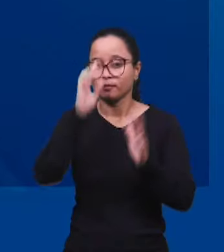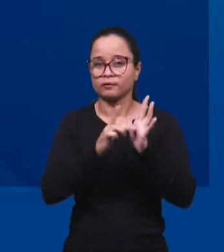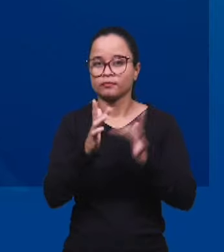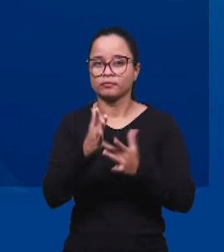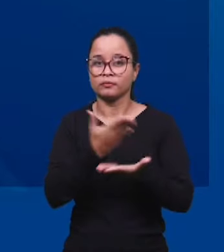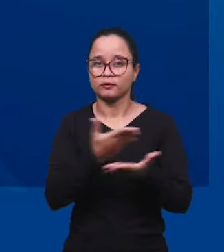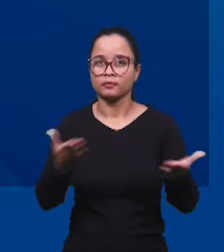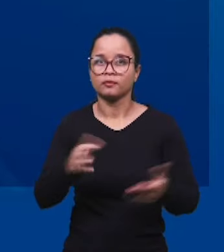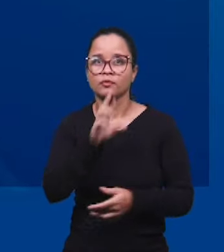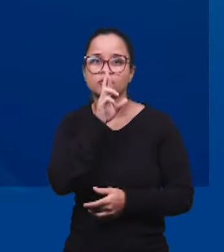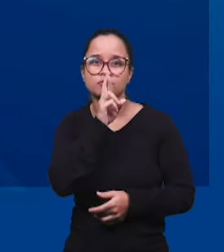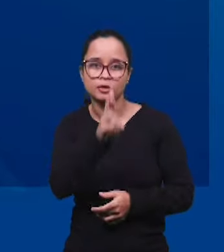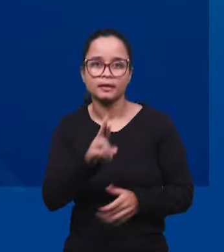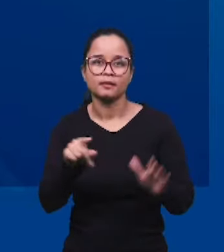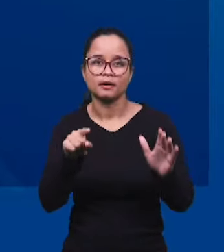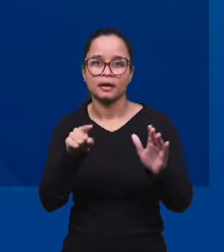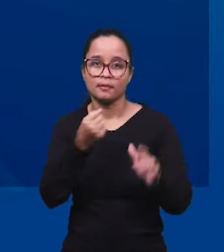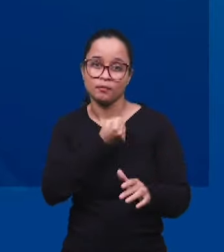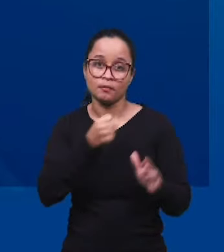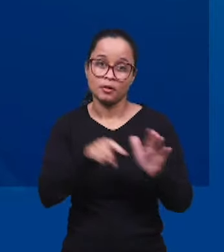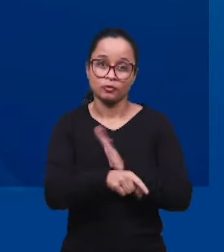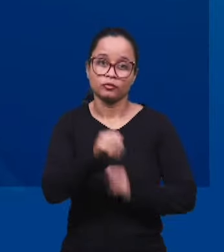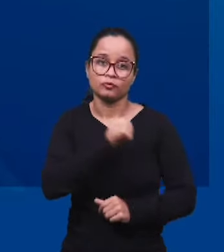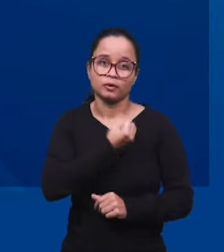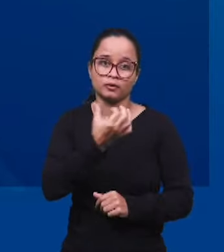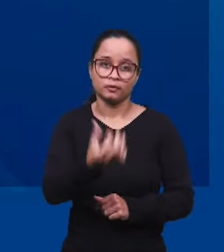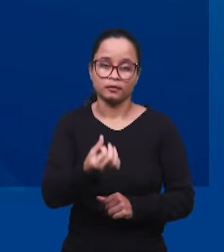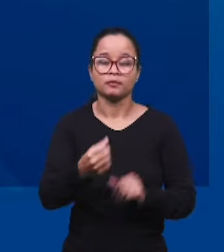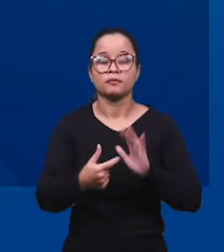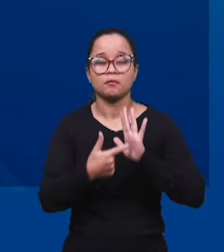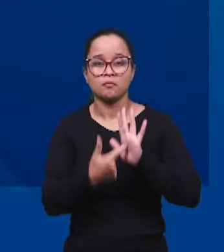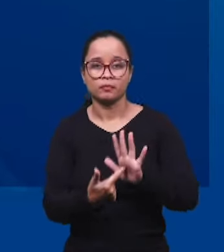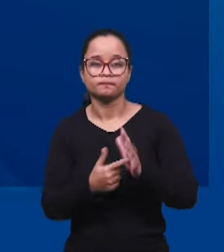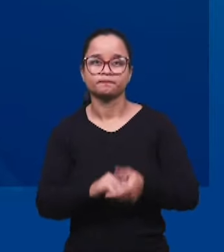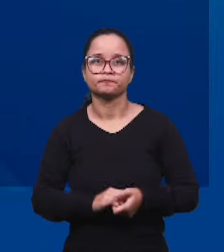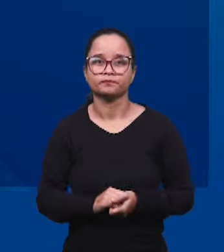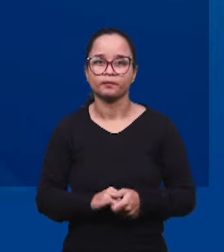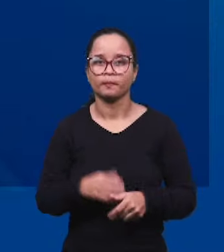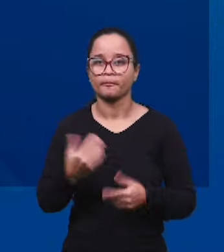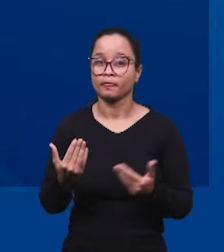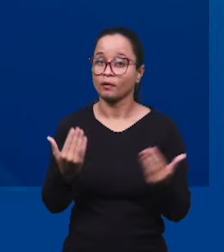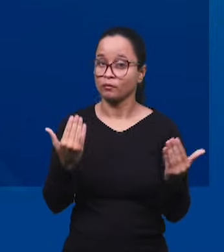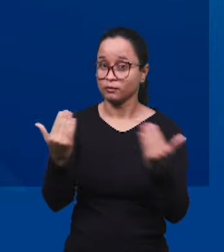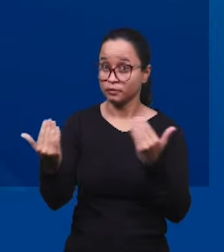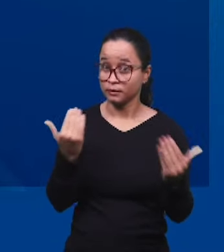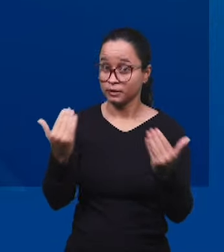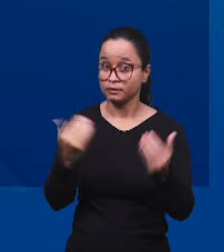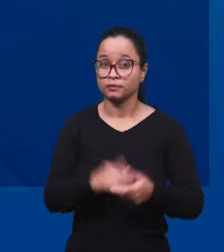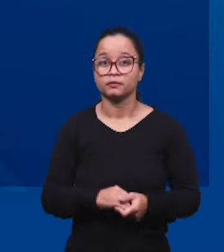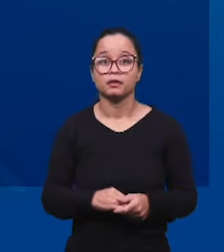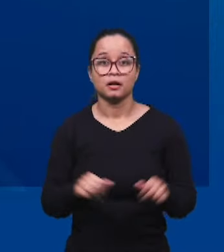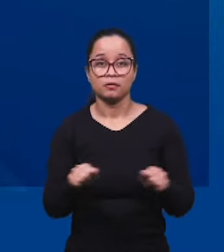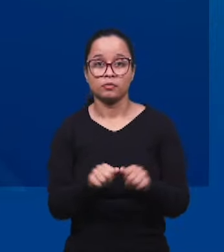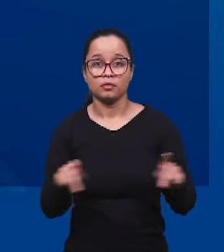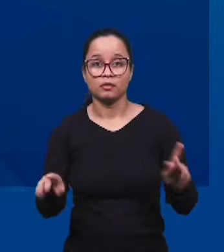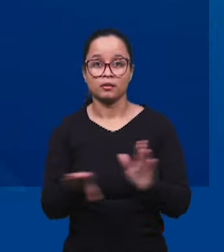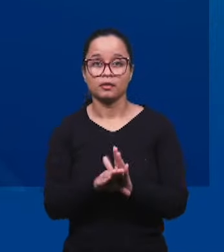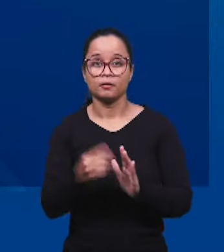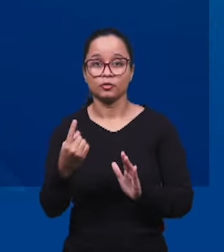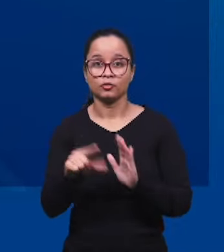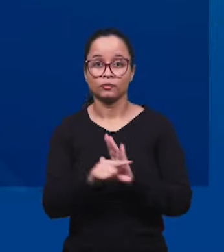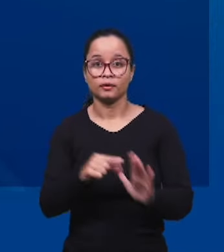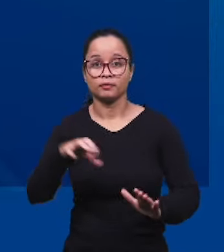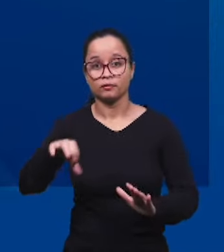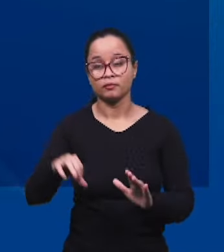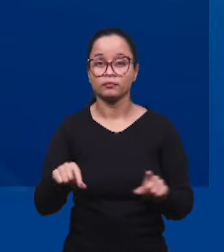pergunta 6 das crianças intermediárias e adolescentes, que diz assim. Comparando Apocalipse capítulo 1,